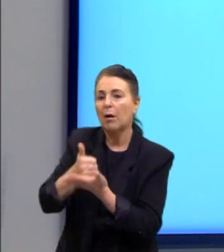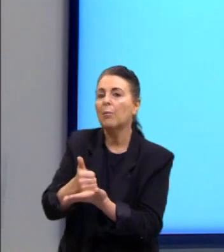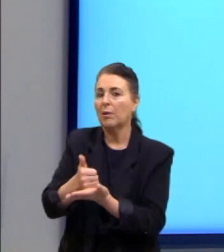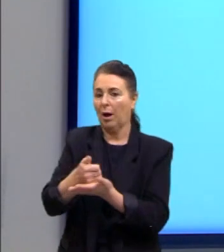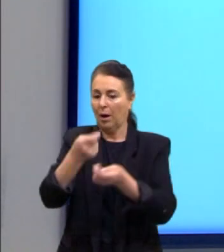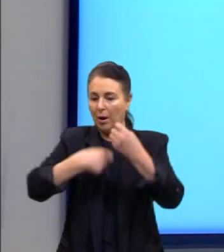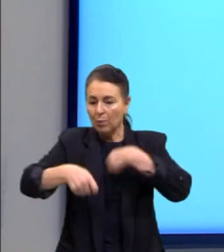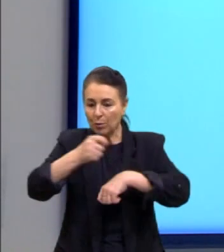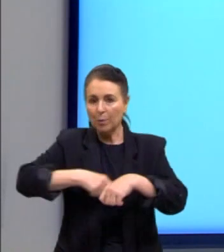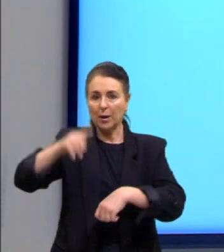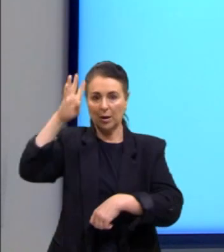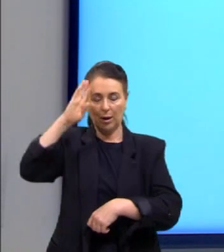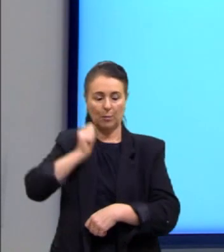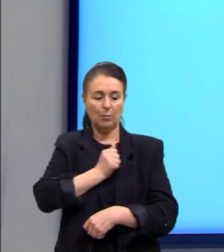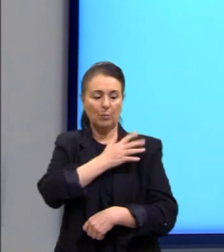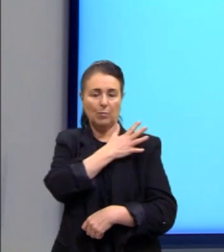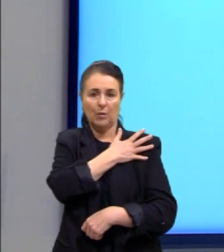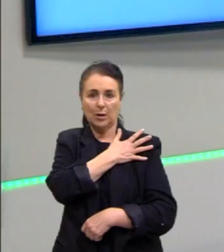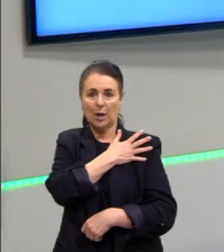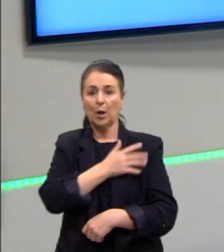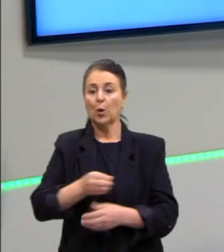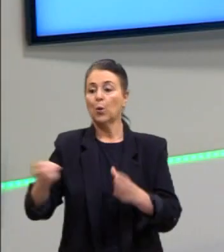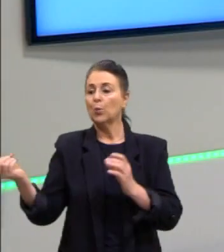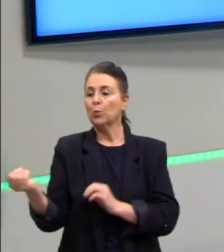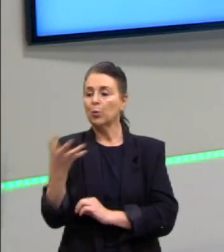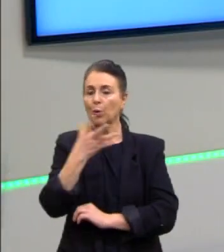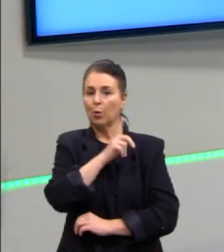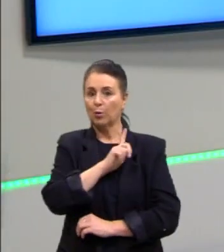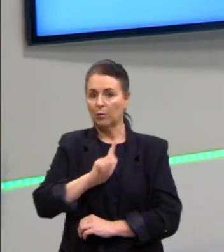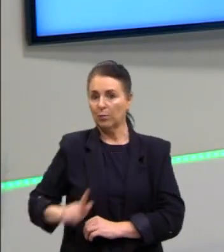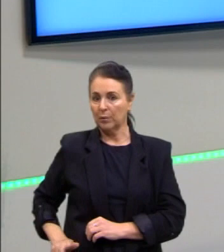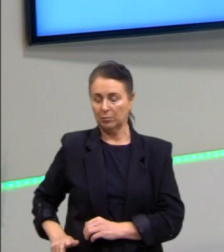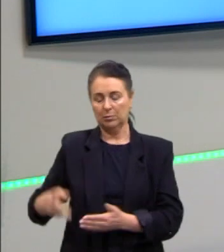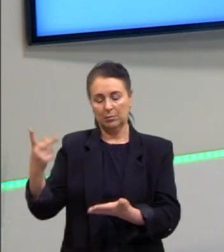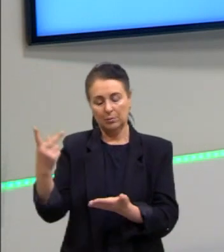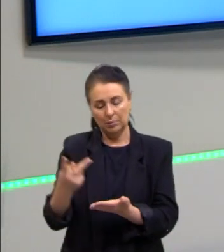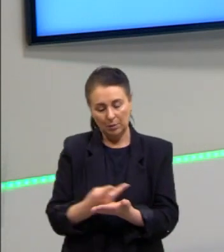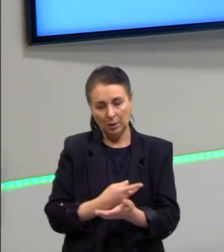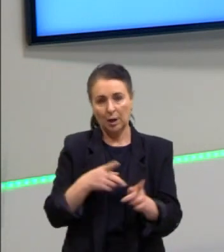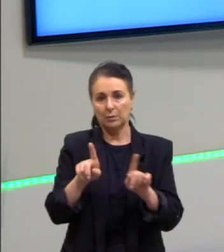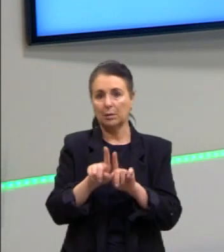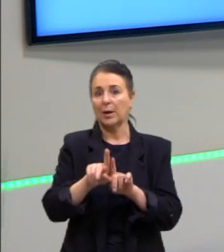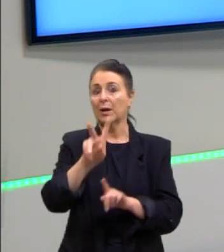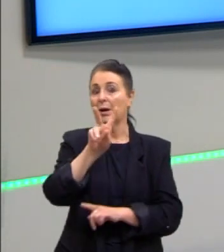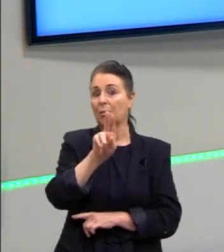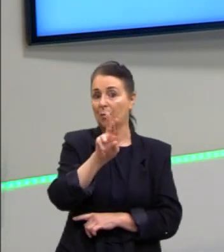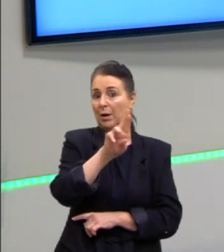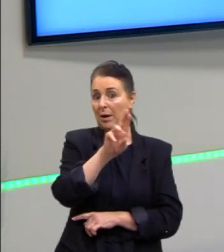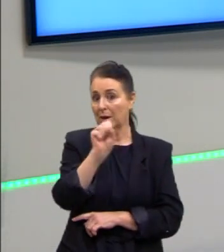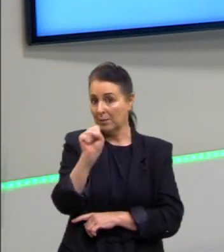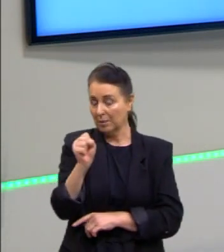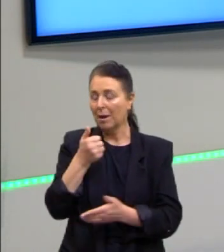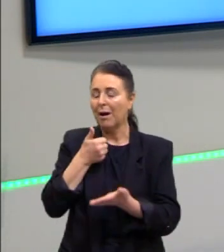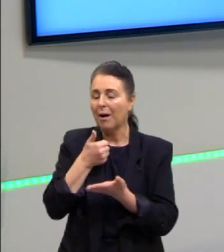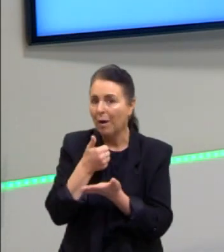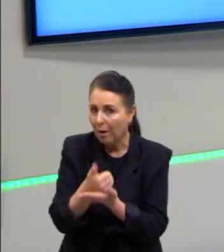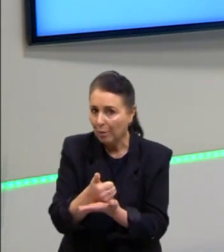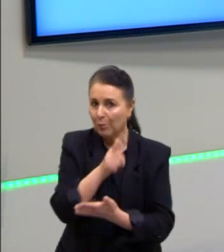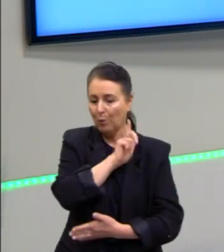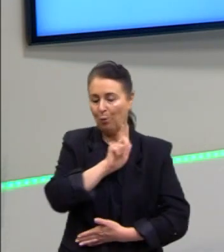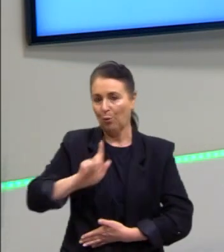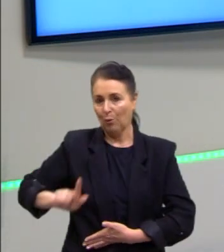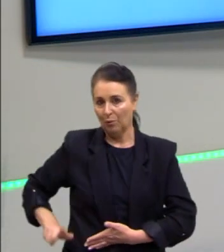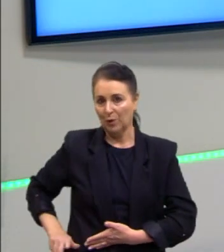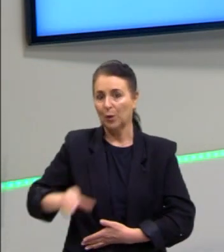e militarmente o novo governo e essa questão tá errada porque a União Soviética apoiou o governo